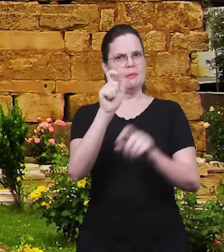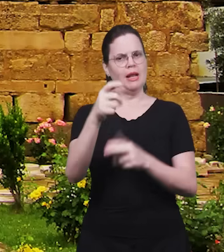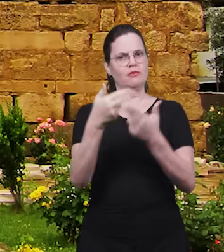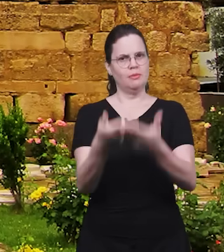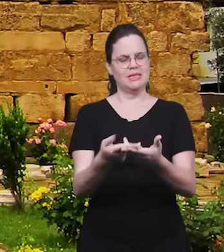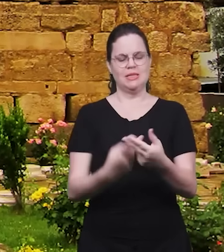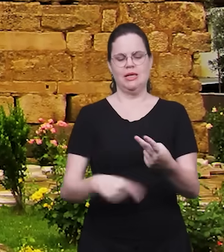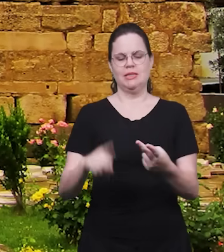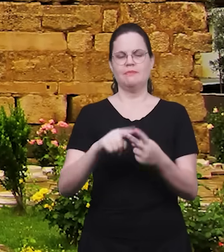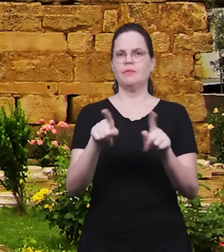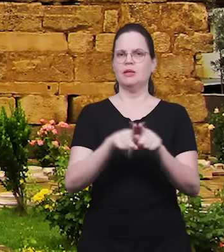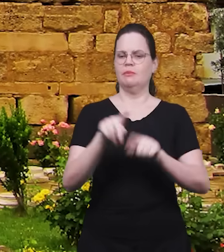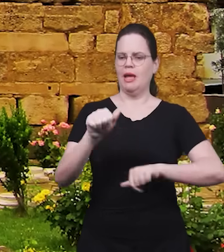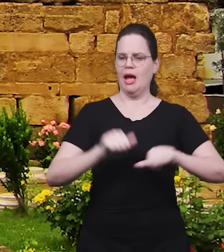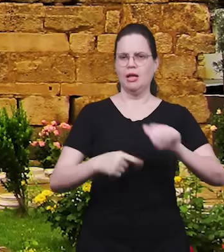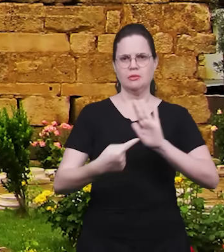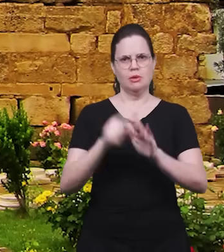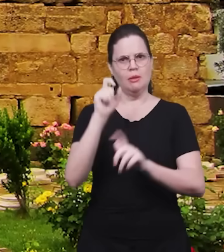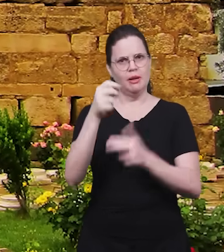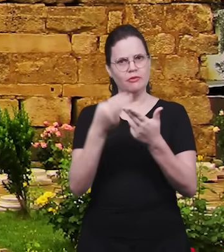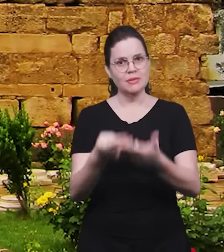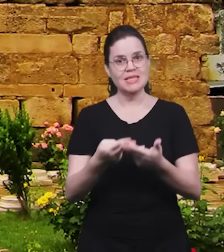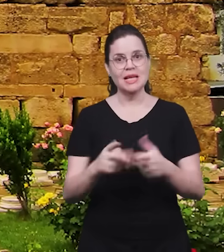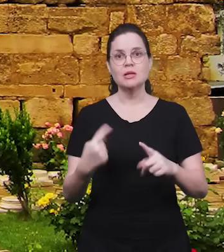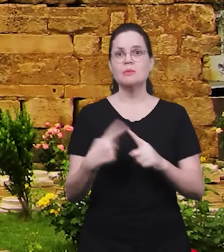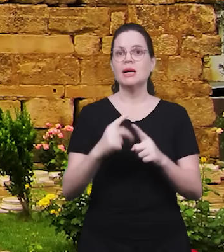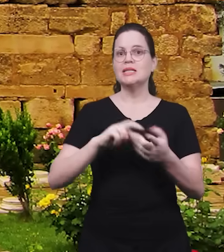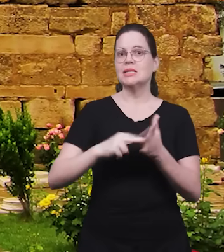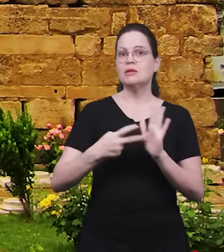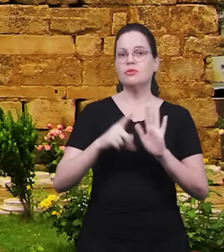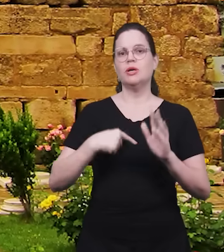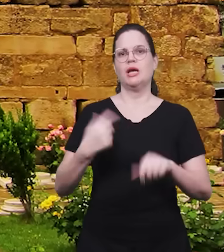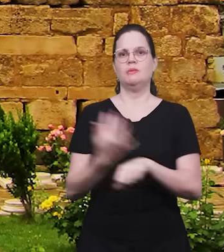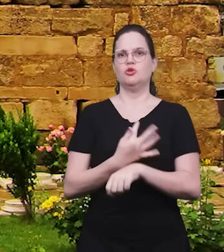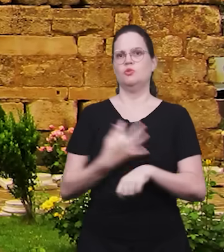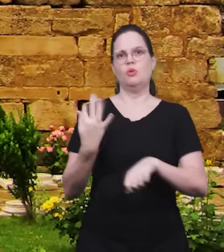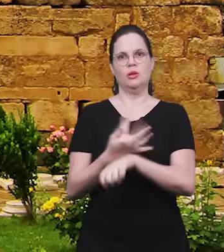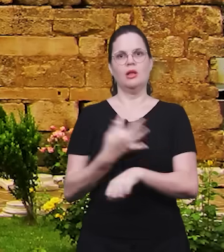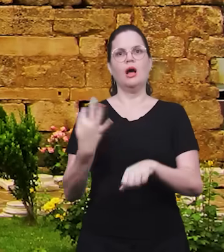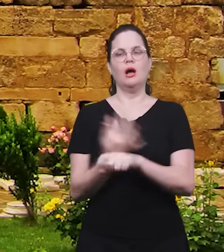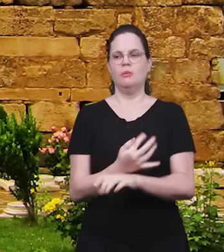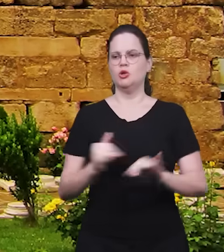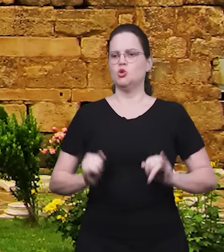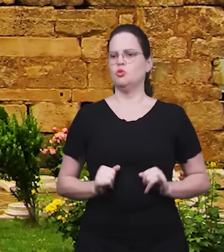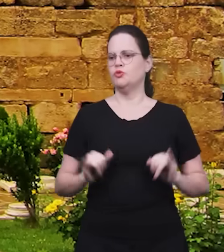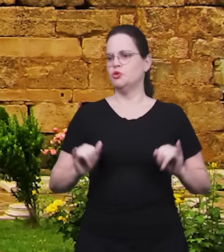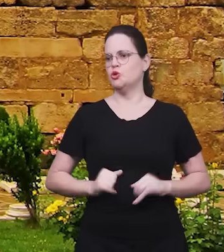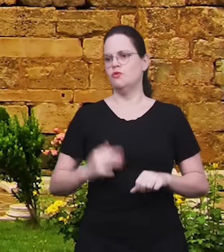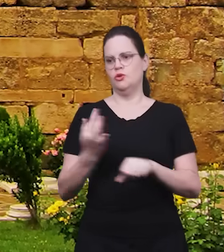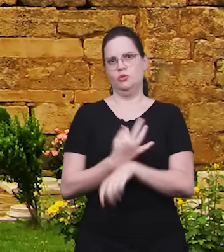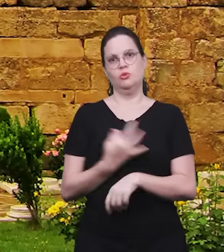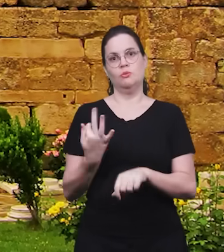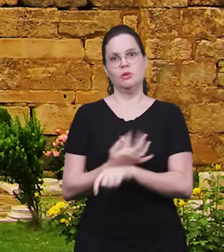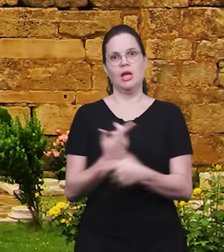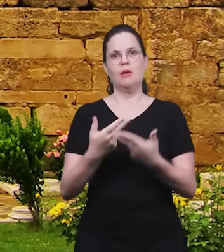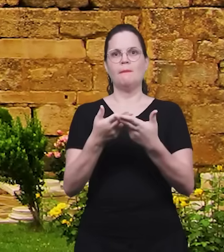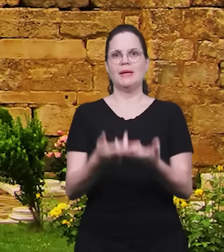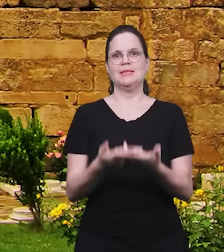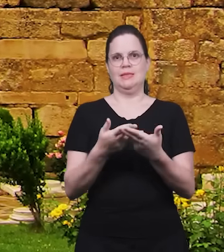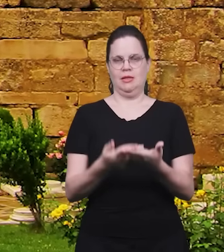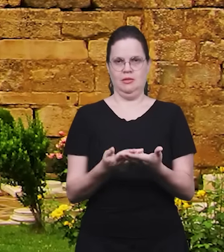quando ele, em Atos dos Apóstolos. Então, em todos os momentos, a paciência é um elemento